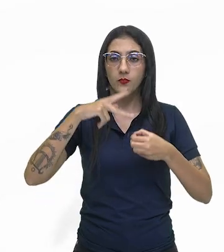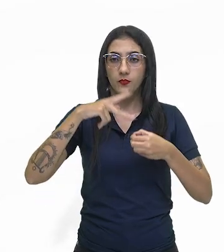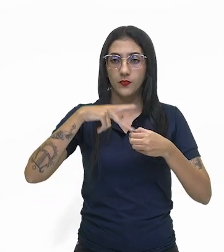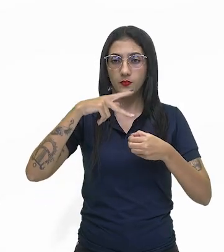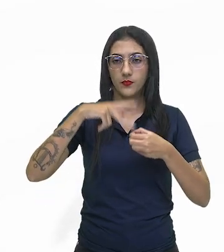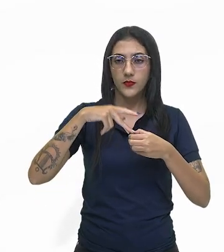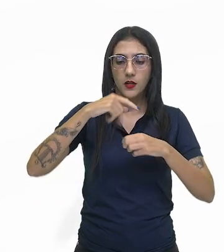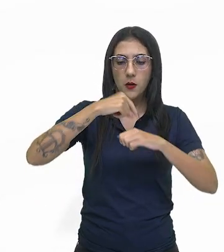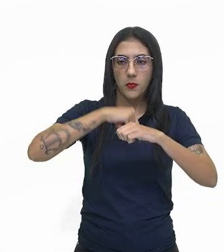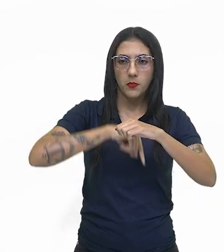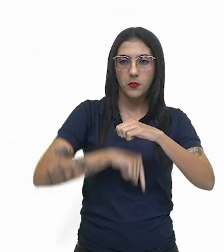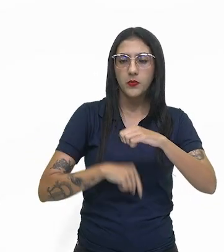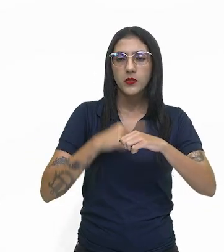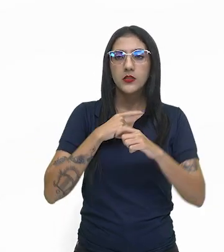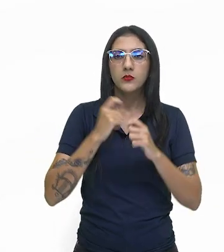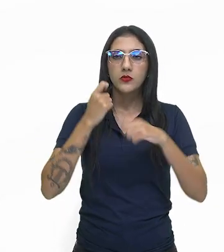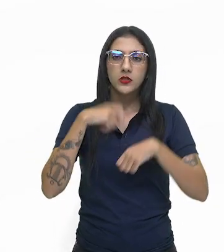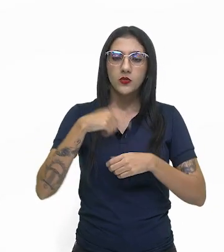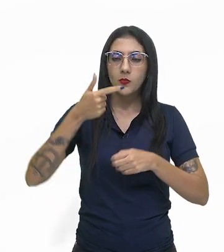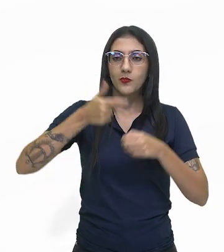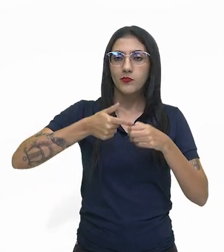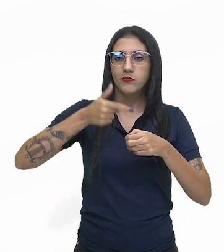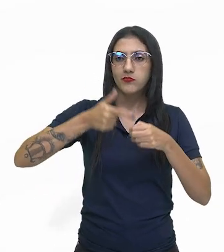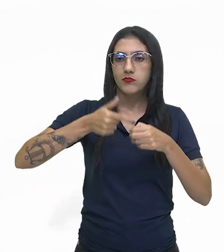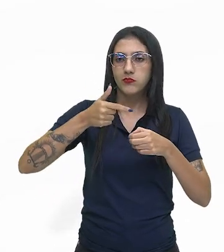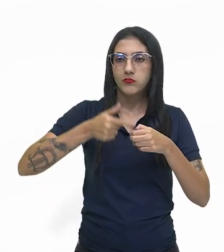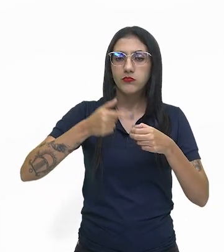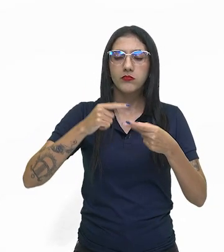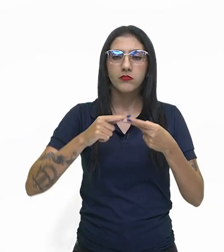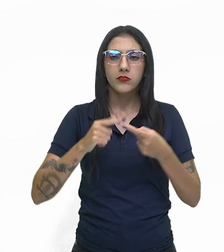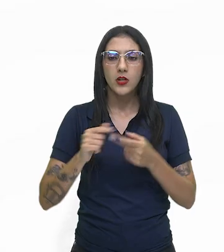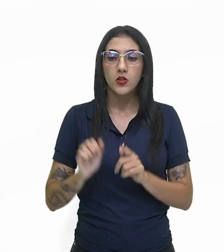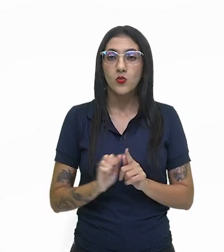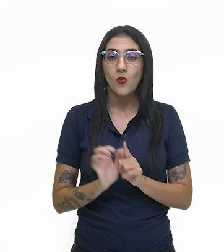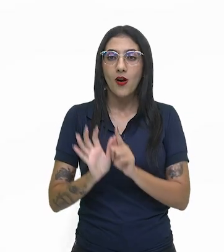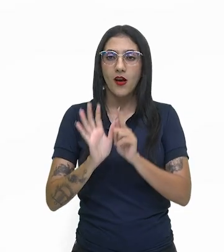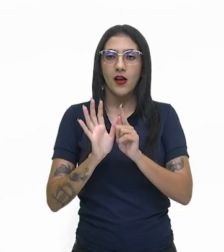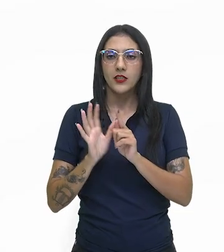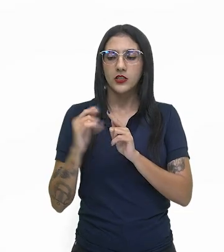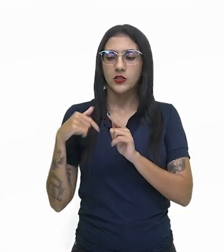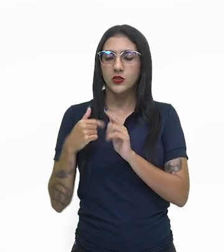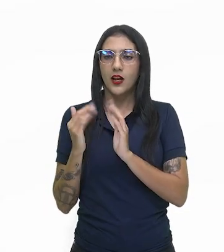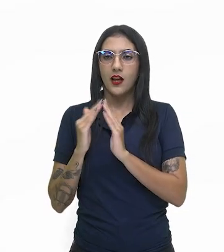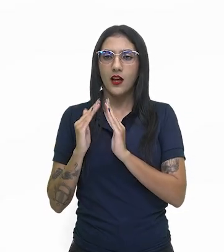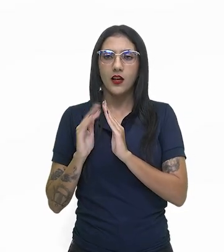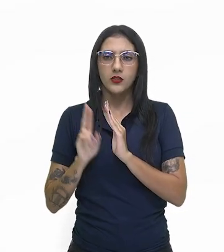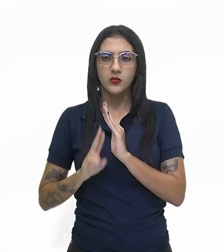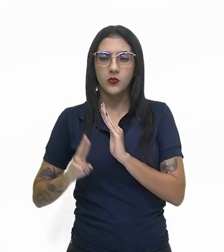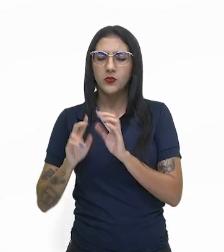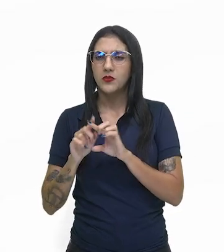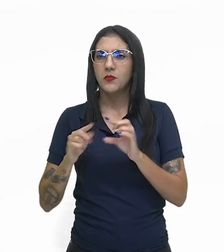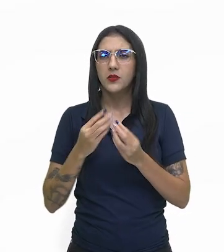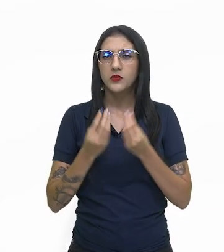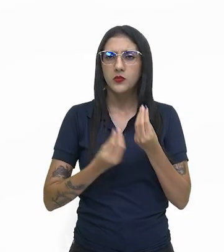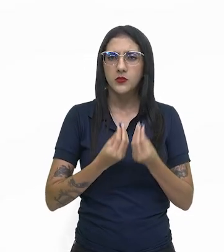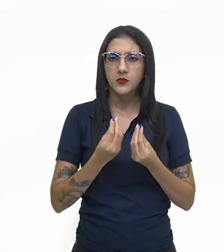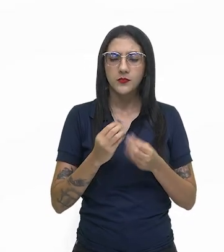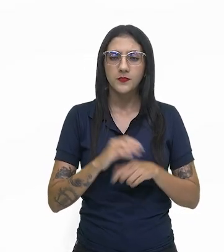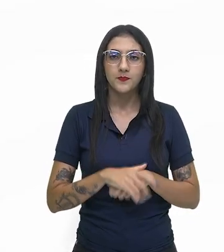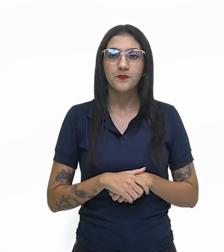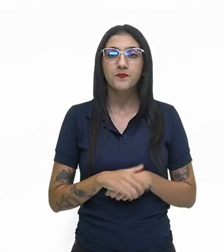pode obter a gasolina, o gás de cozinha. Como é que isso ocorre?